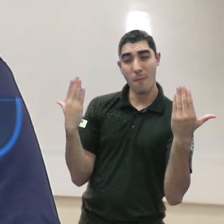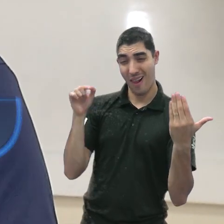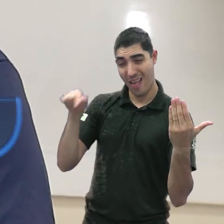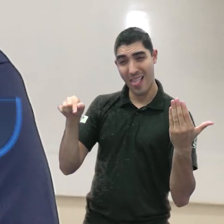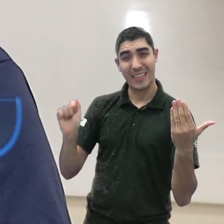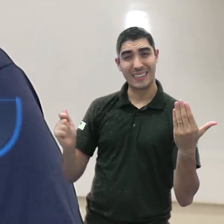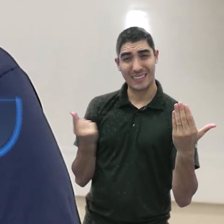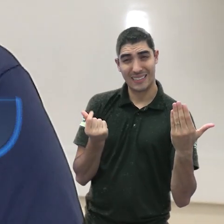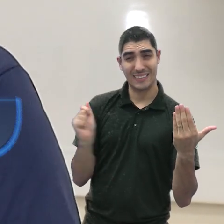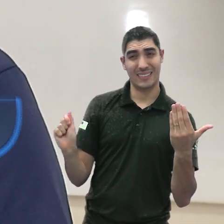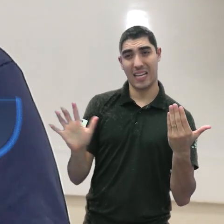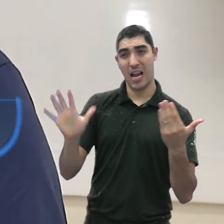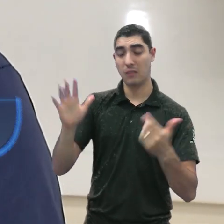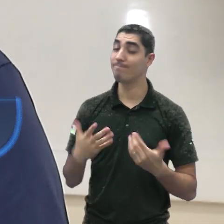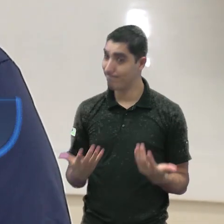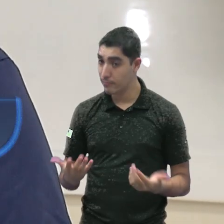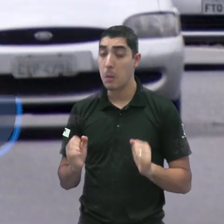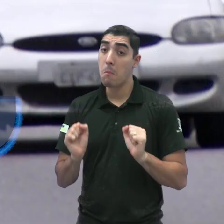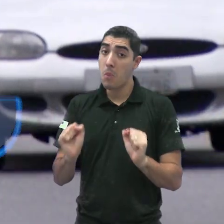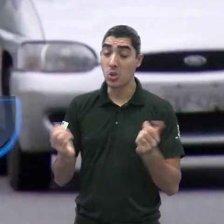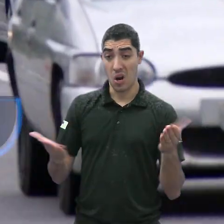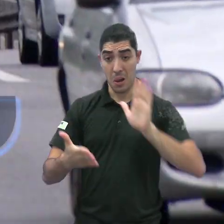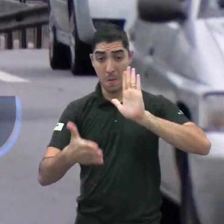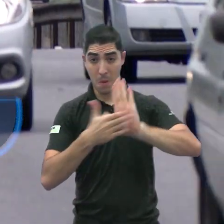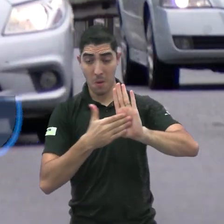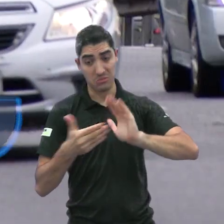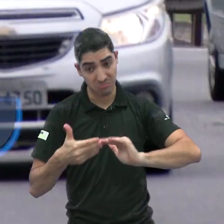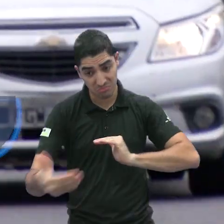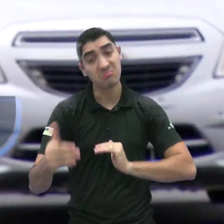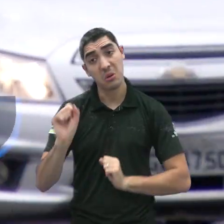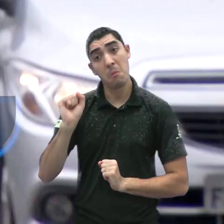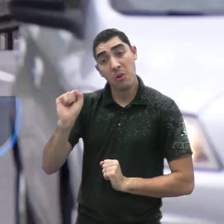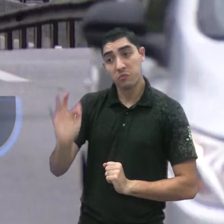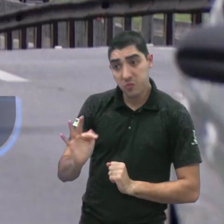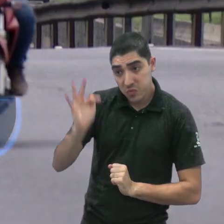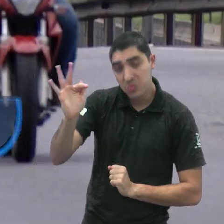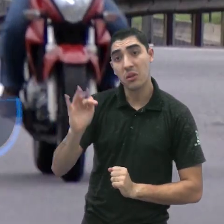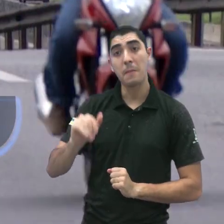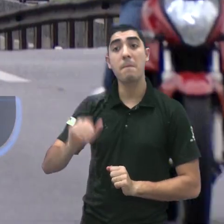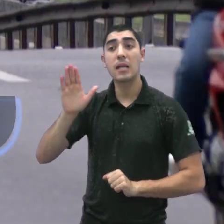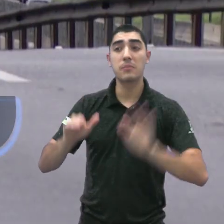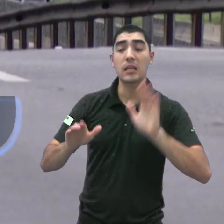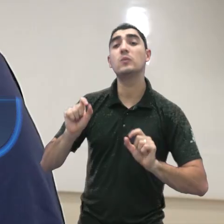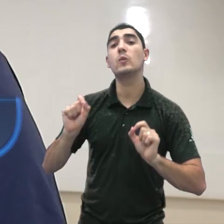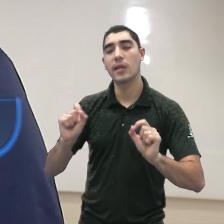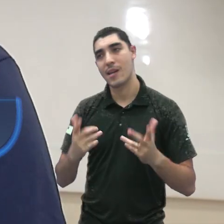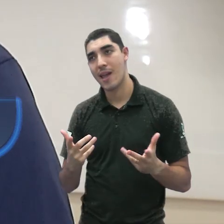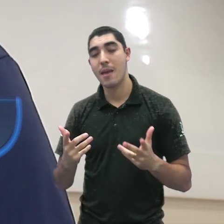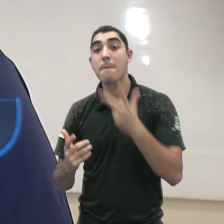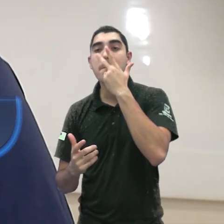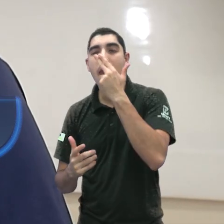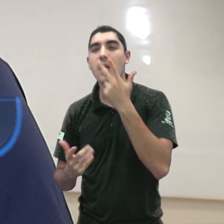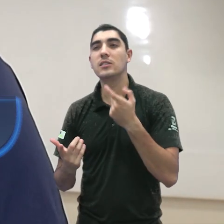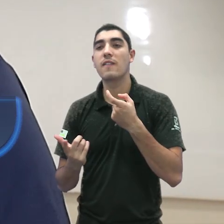hoje é que esses leilões vão gerar a empregabilidade, vão desenvolver a malha, vamos dizer assim, a